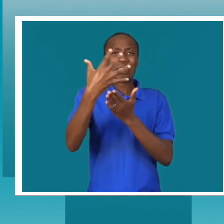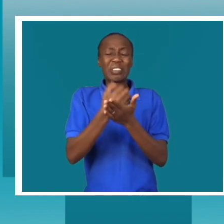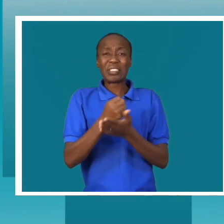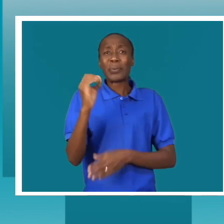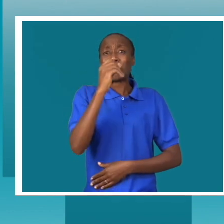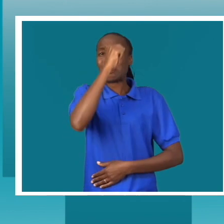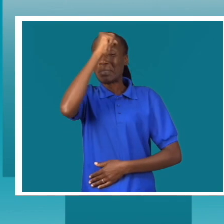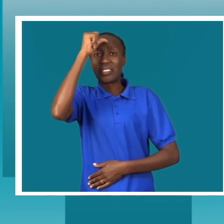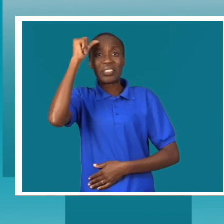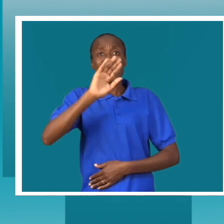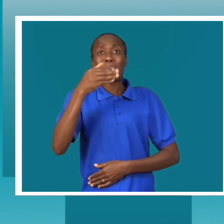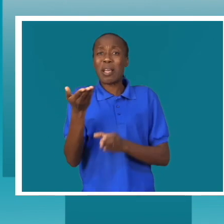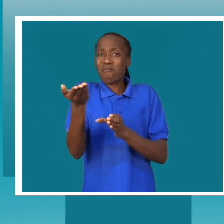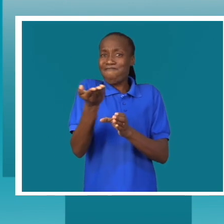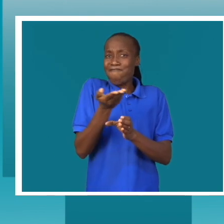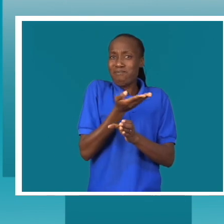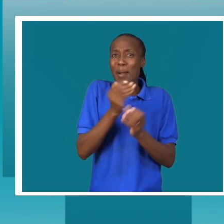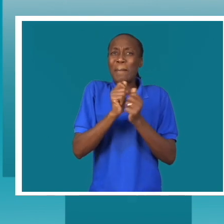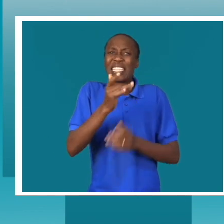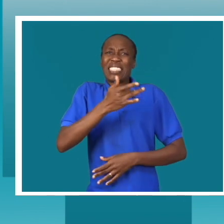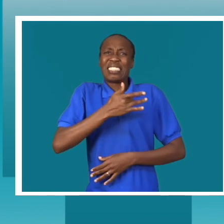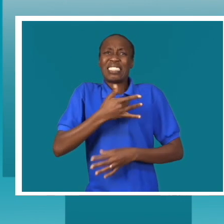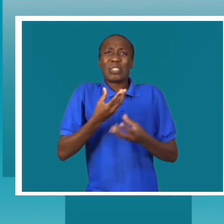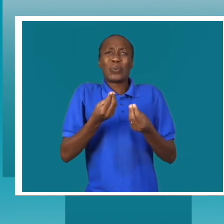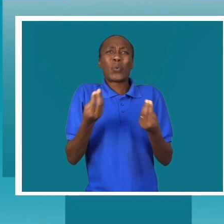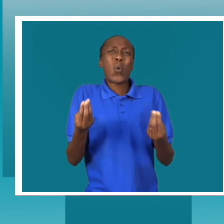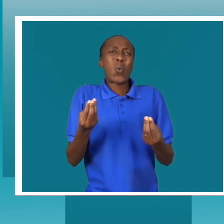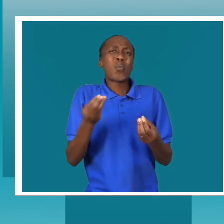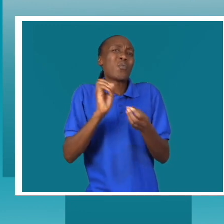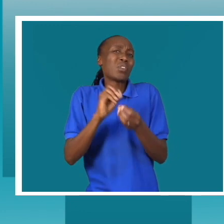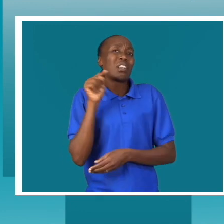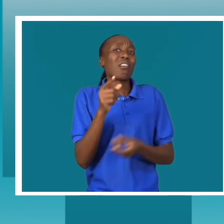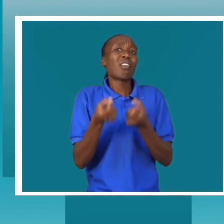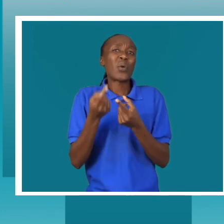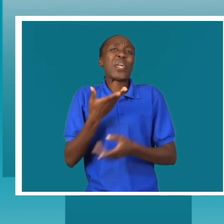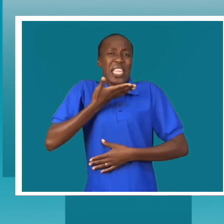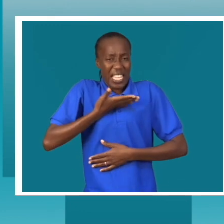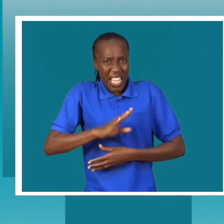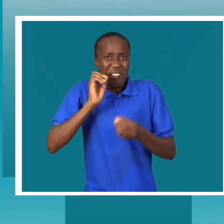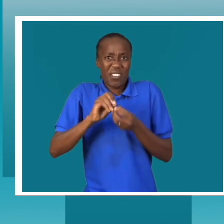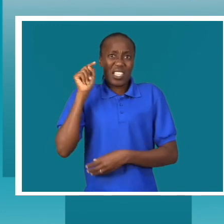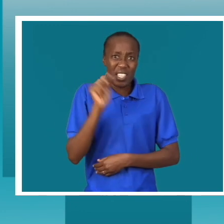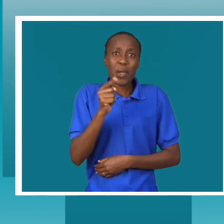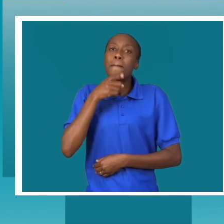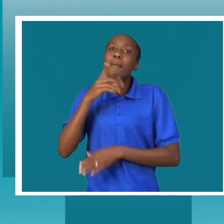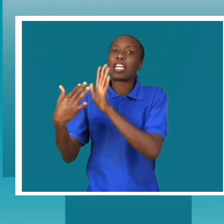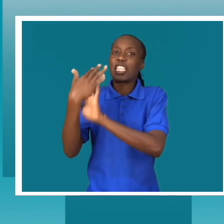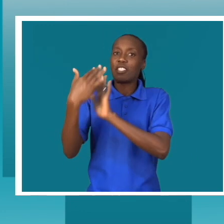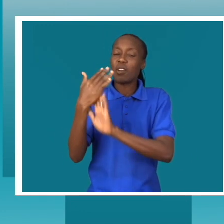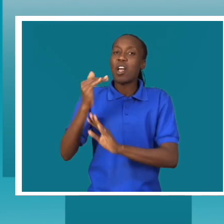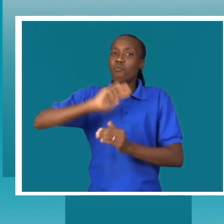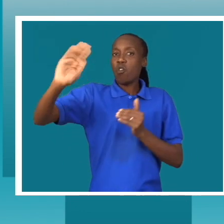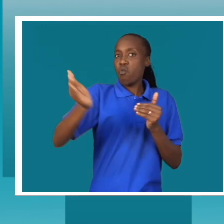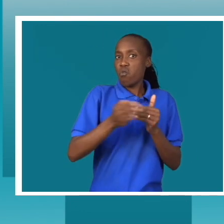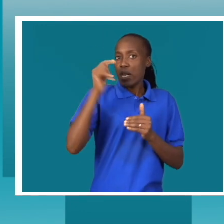pai, o que nos inquietou bastante. Inconformados, procuramos outras formas para cortar